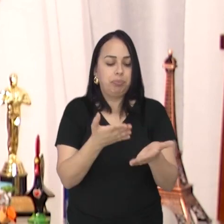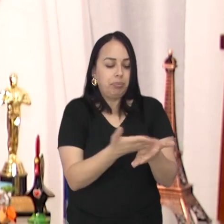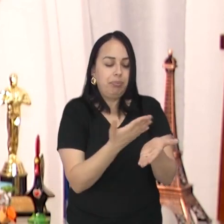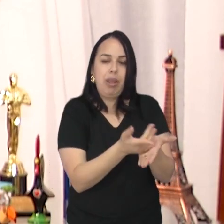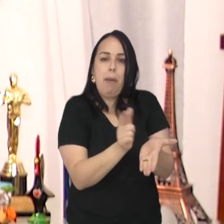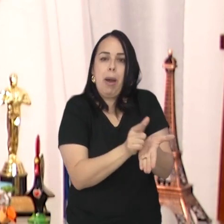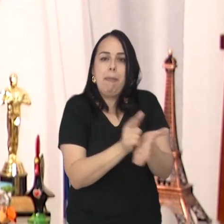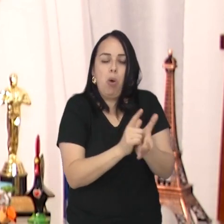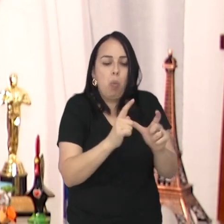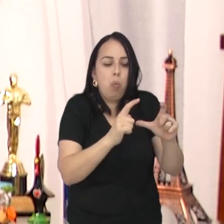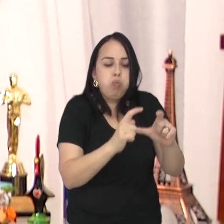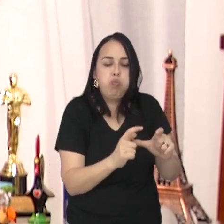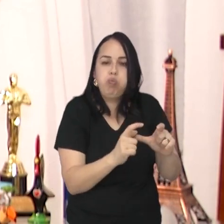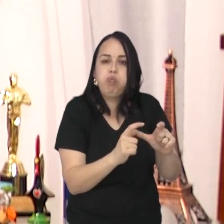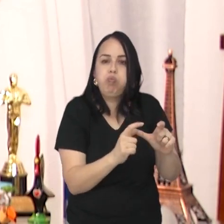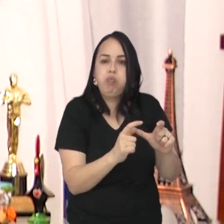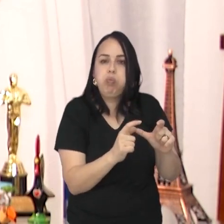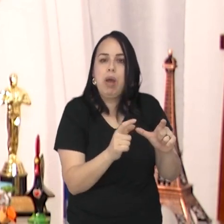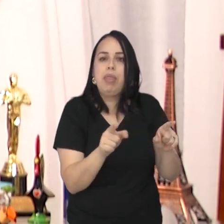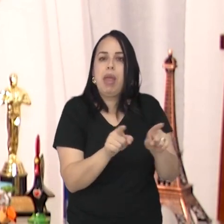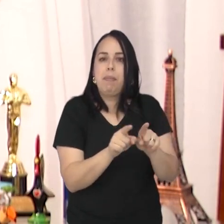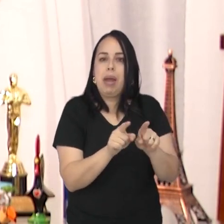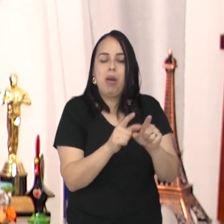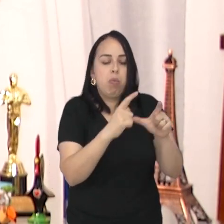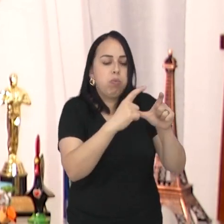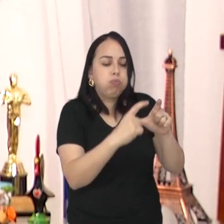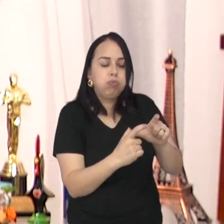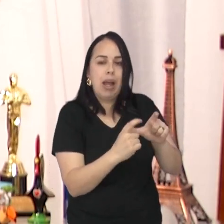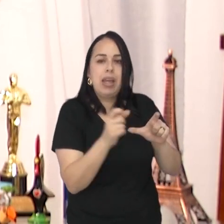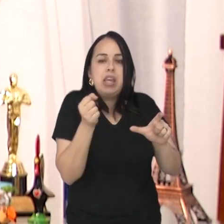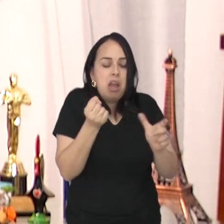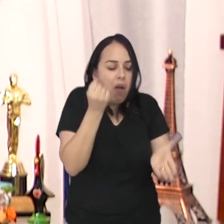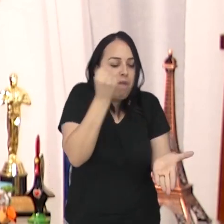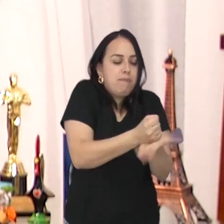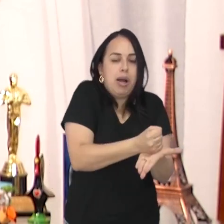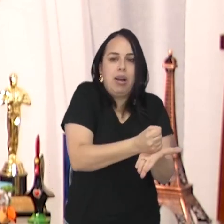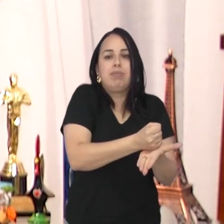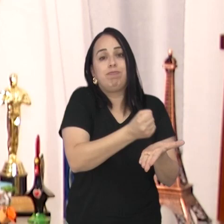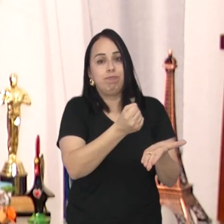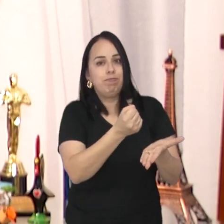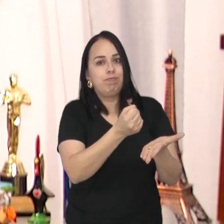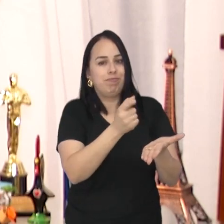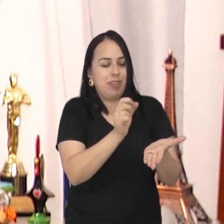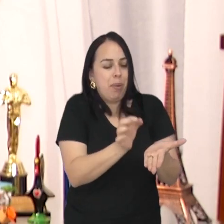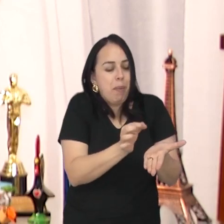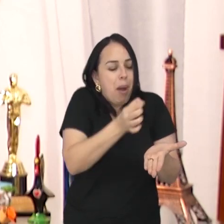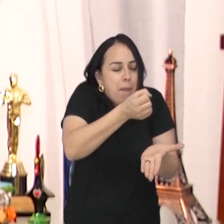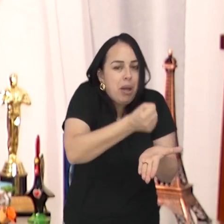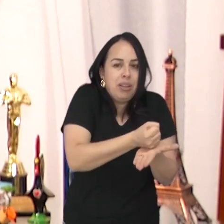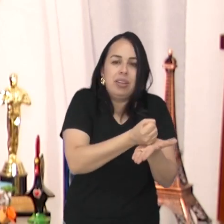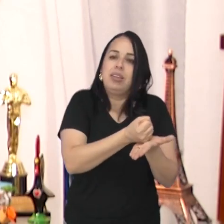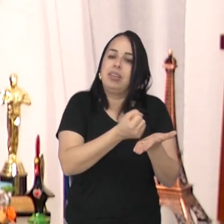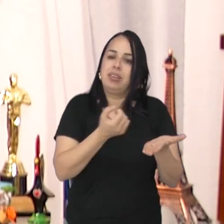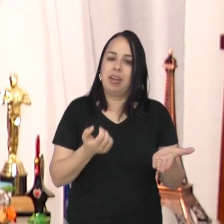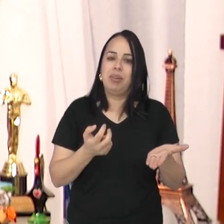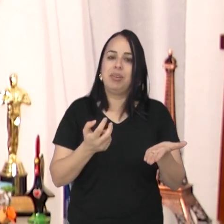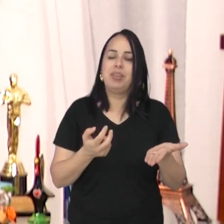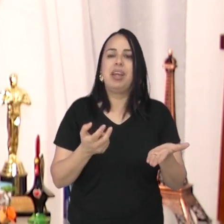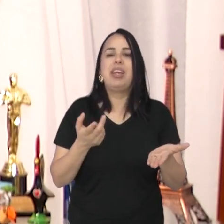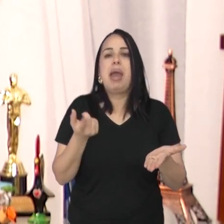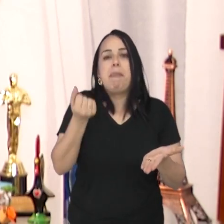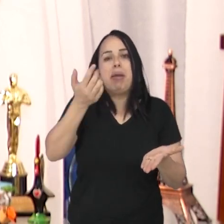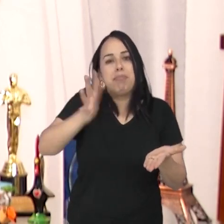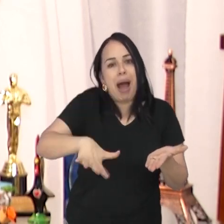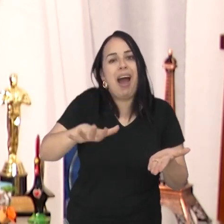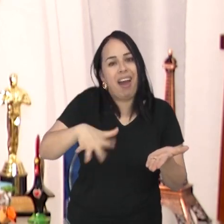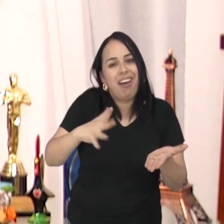As folhas também do passaporte diminuíram, então os países também estão com uma tendência menor de carimbar passaportes. Então, pode ser isso também, né? Porque, querendo